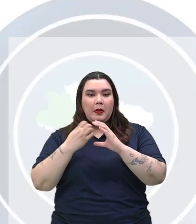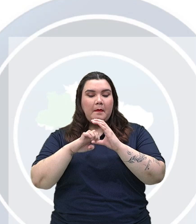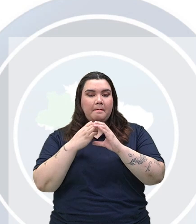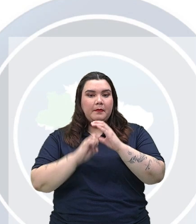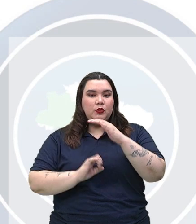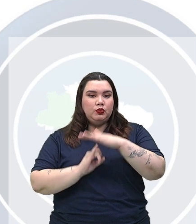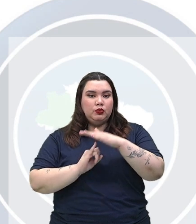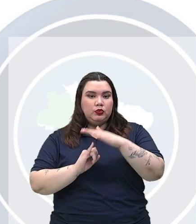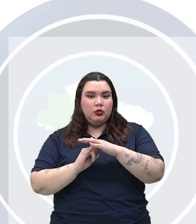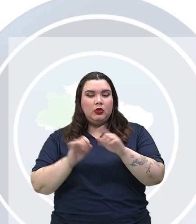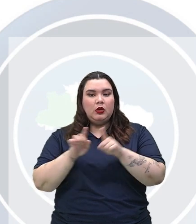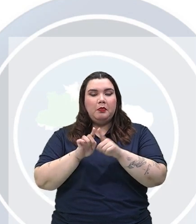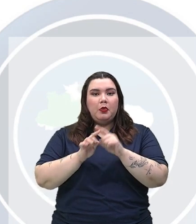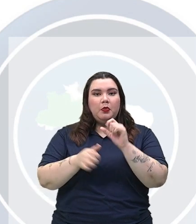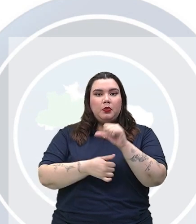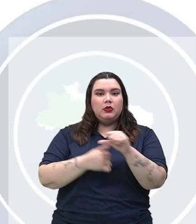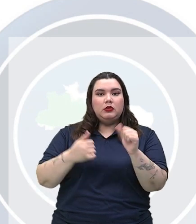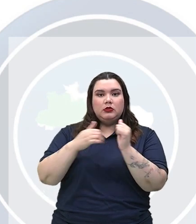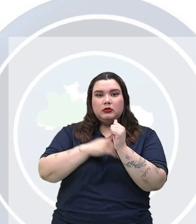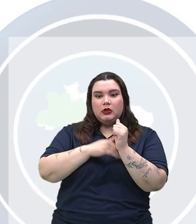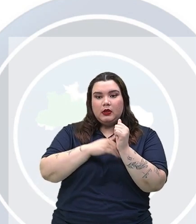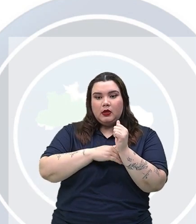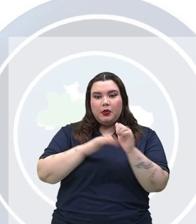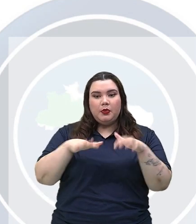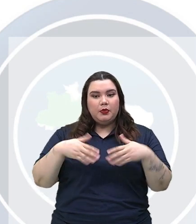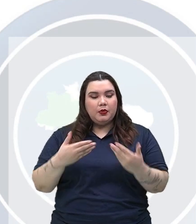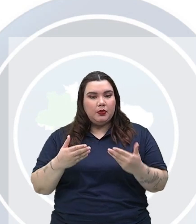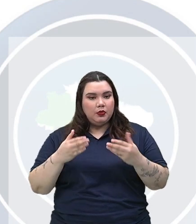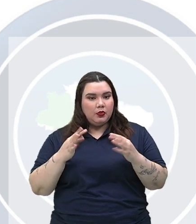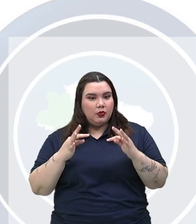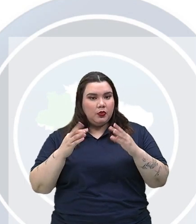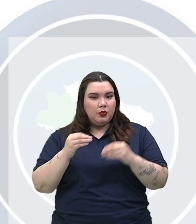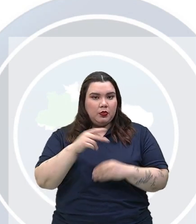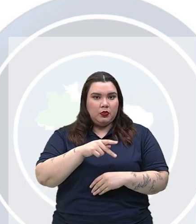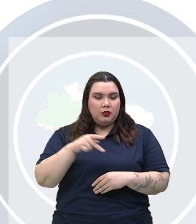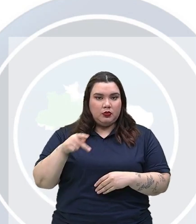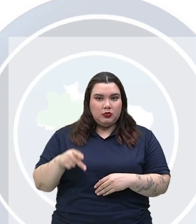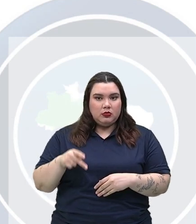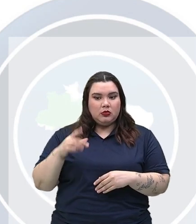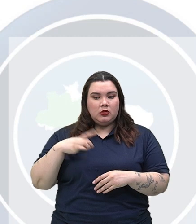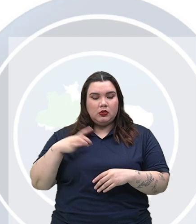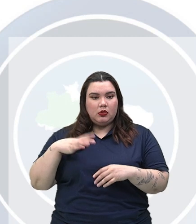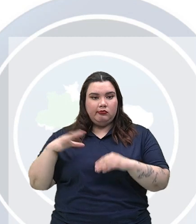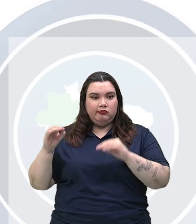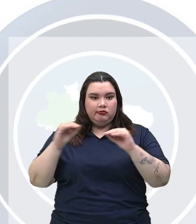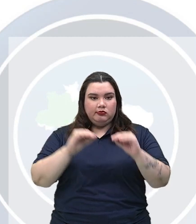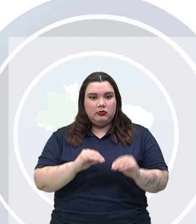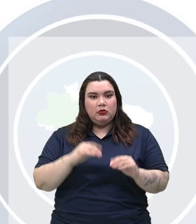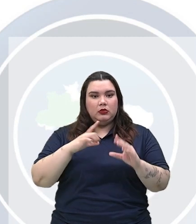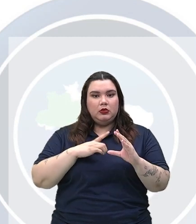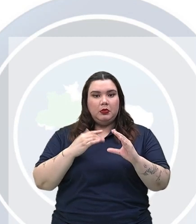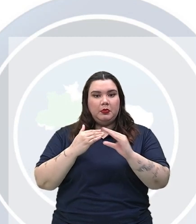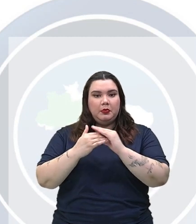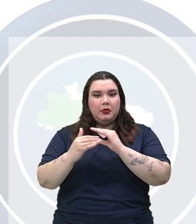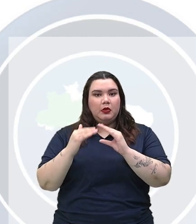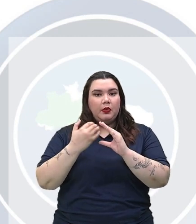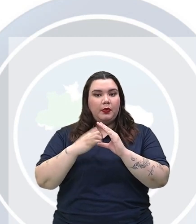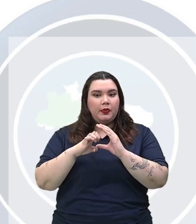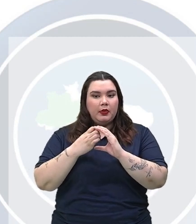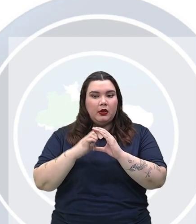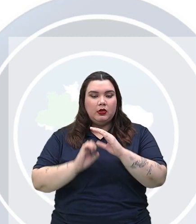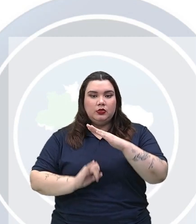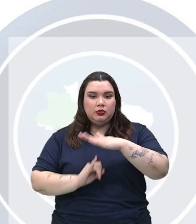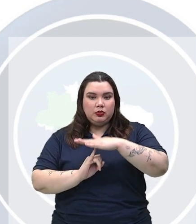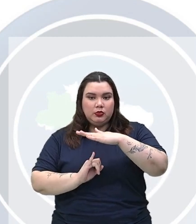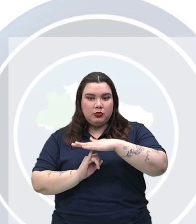e o resgate de e-mail e redefinição de senha. Então, todos os professores, quando são lotados, eles recebem o seu e-mail